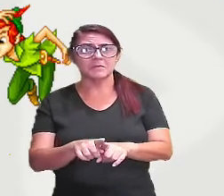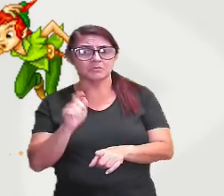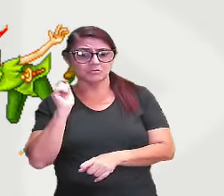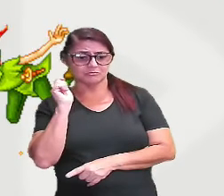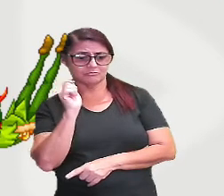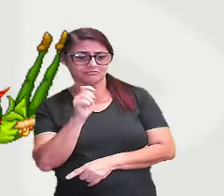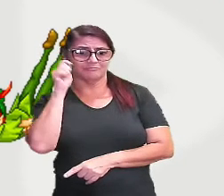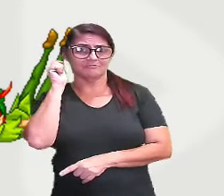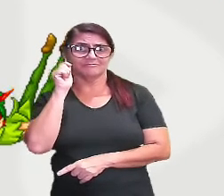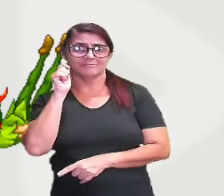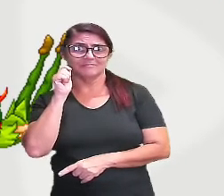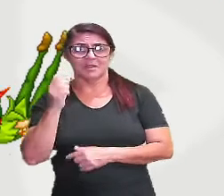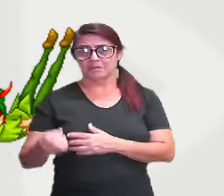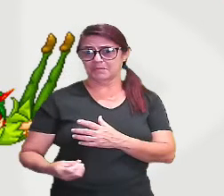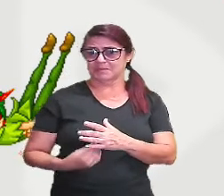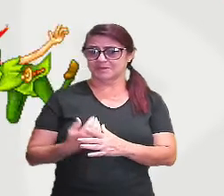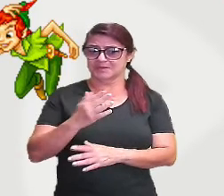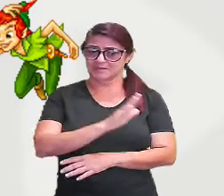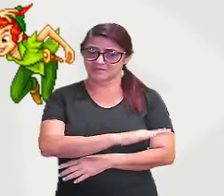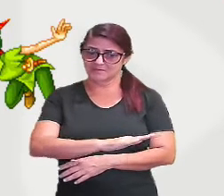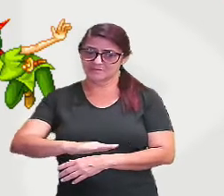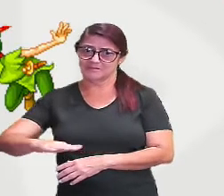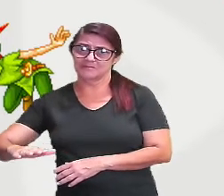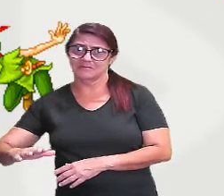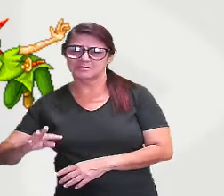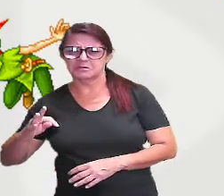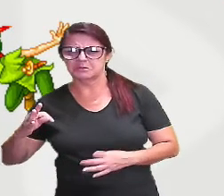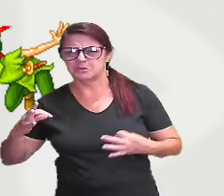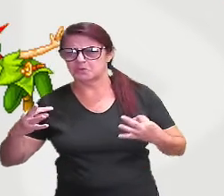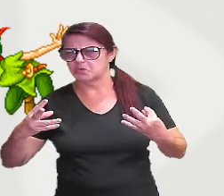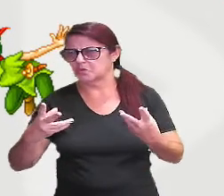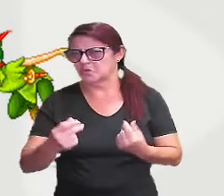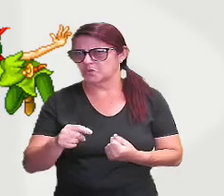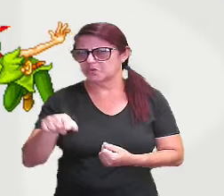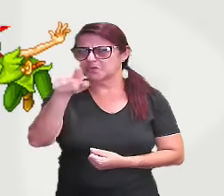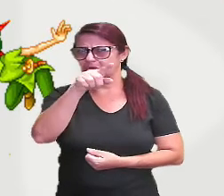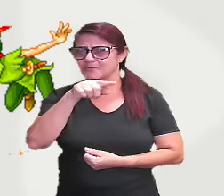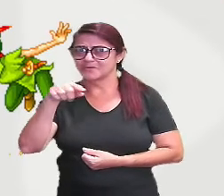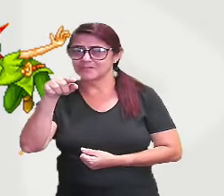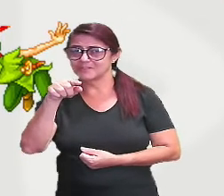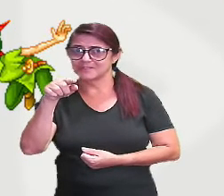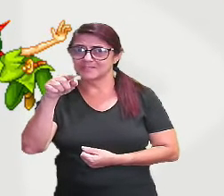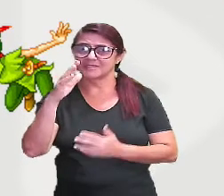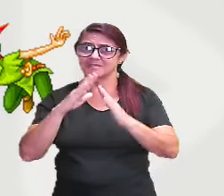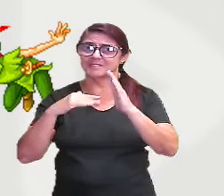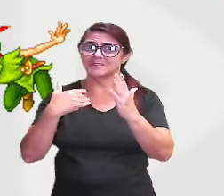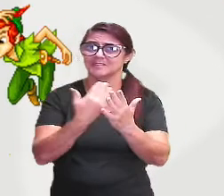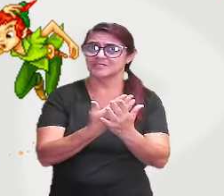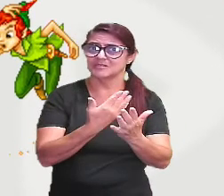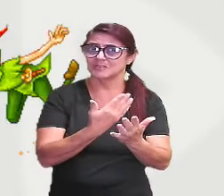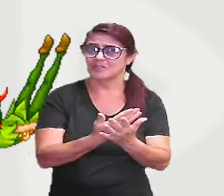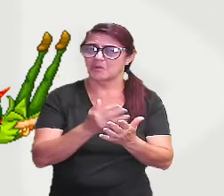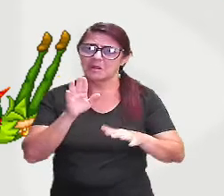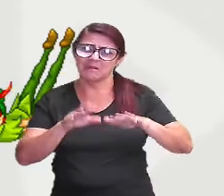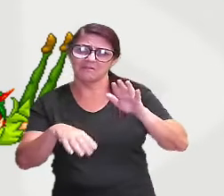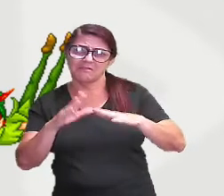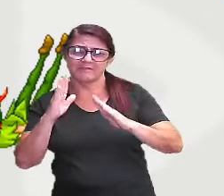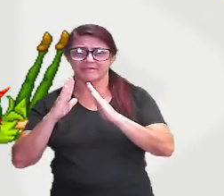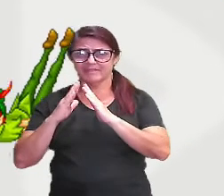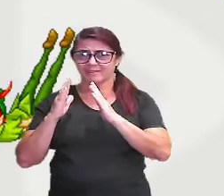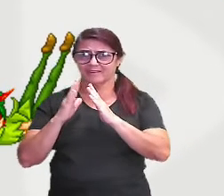eles estão presentes na infância de todos nós. Vocês, lá na escola, às vezes em